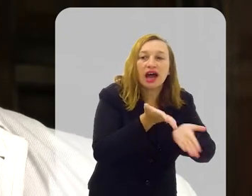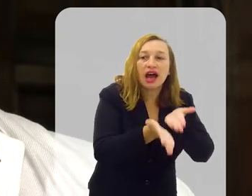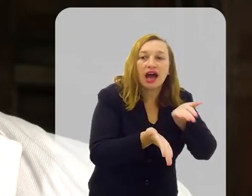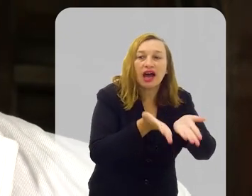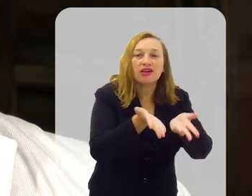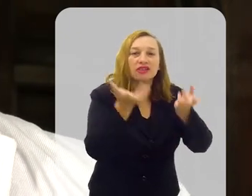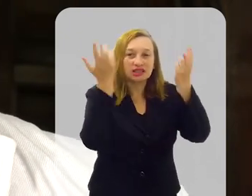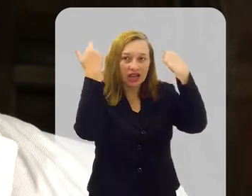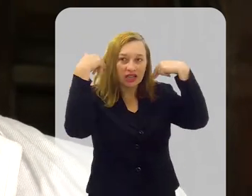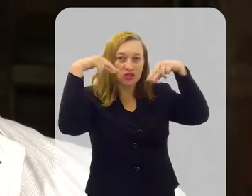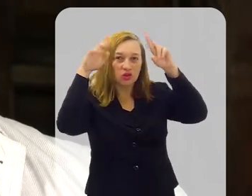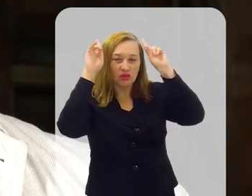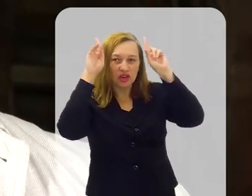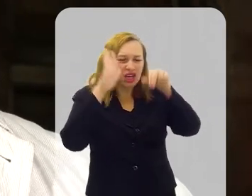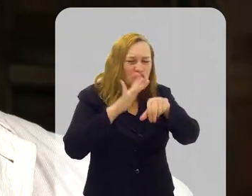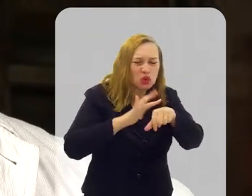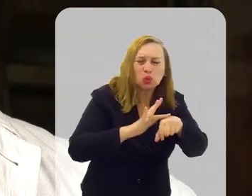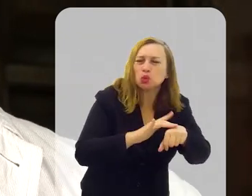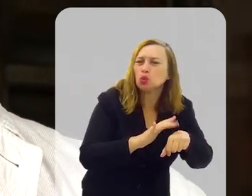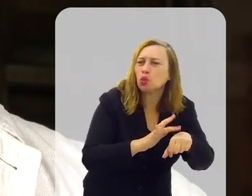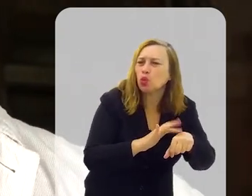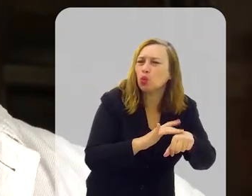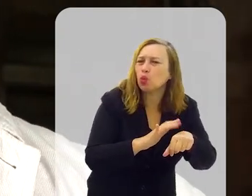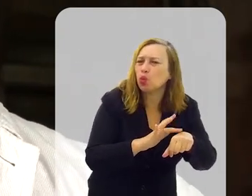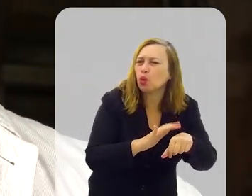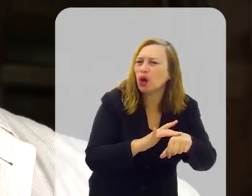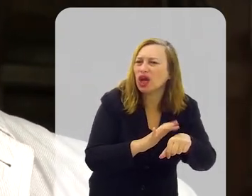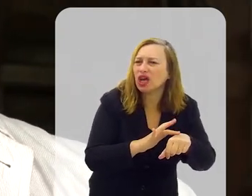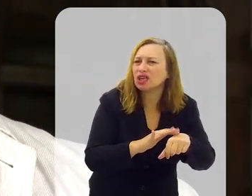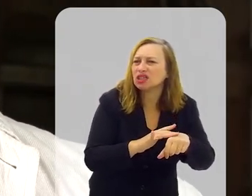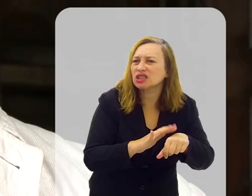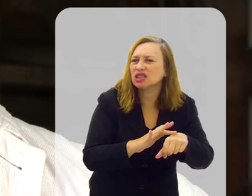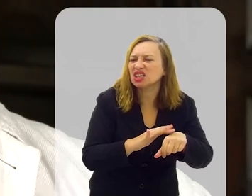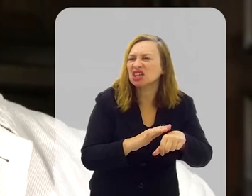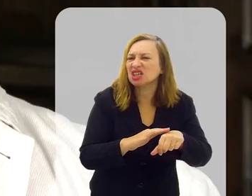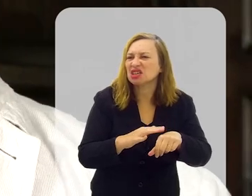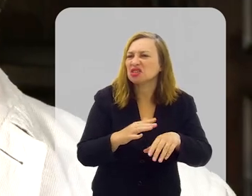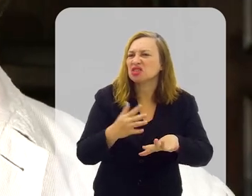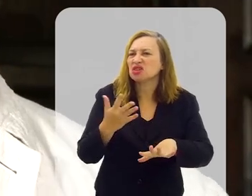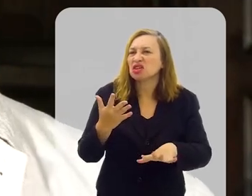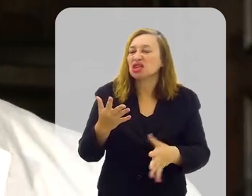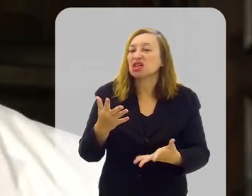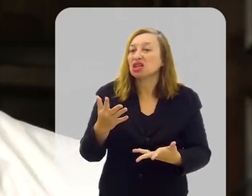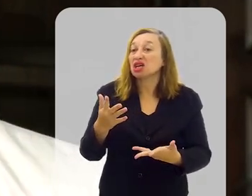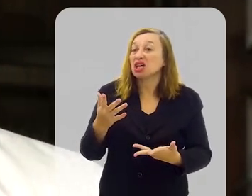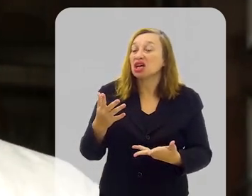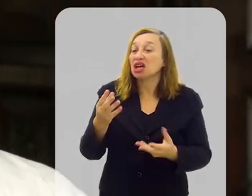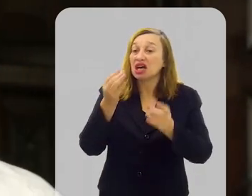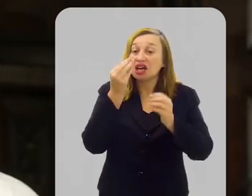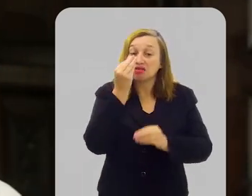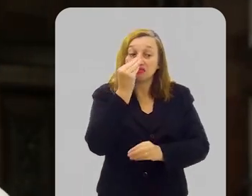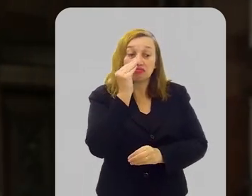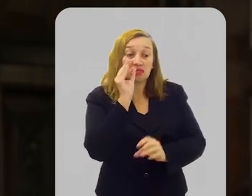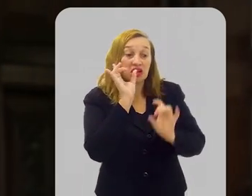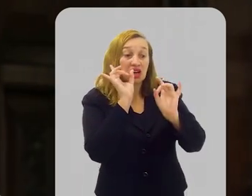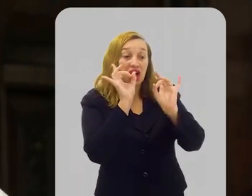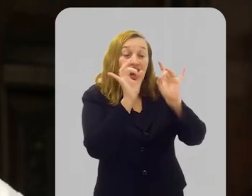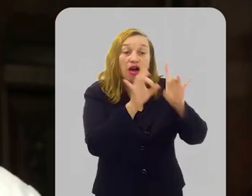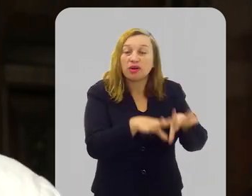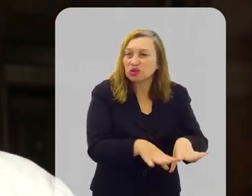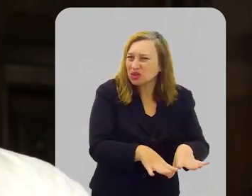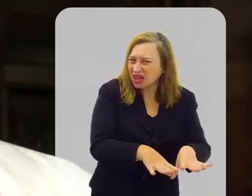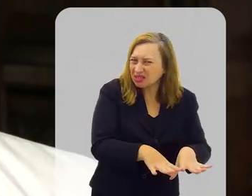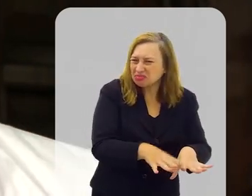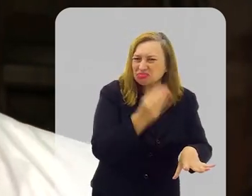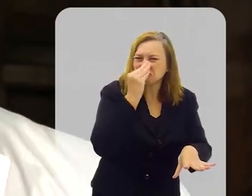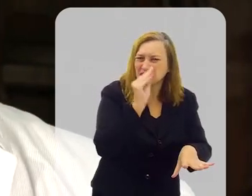ou seja, as ovelhas doentes, de pouco valor, ele não era visto. Estava lá, ó, jogadinho,